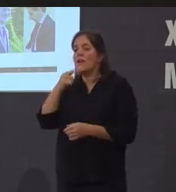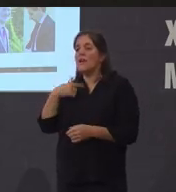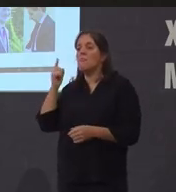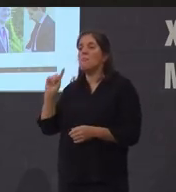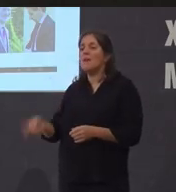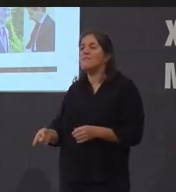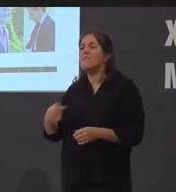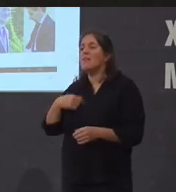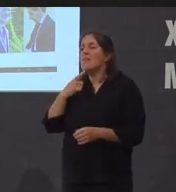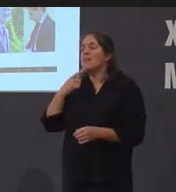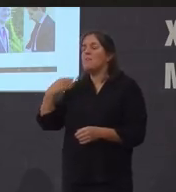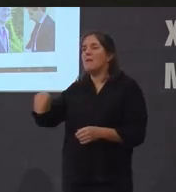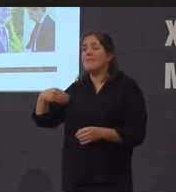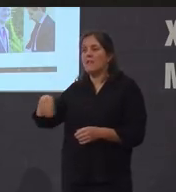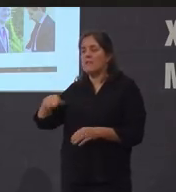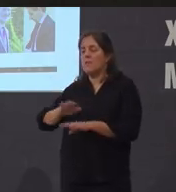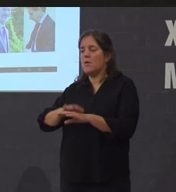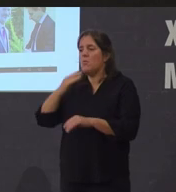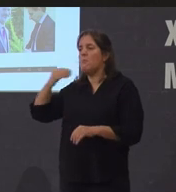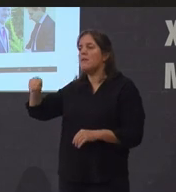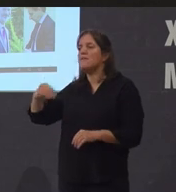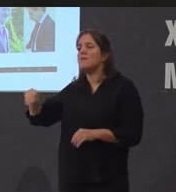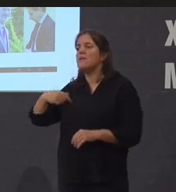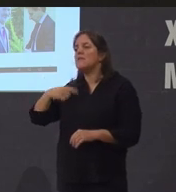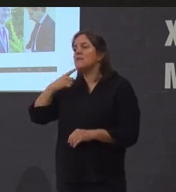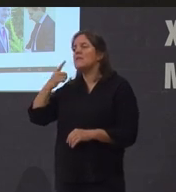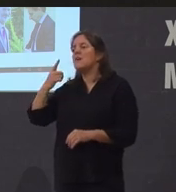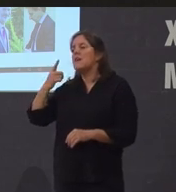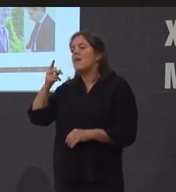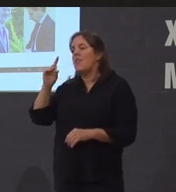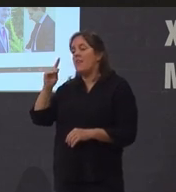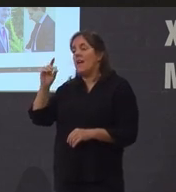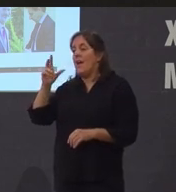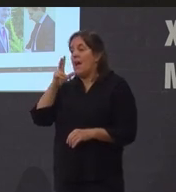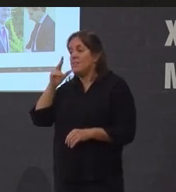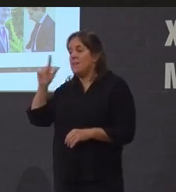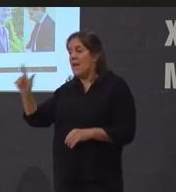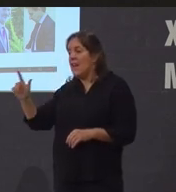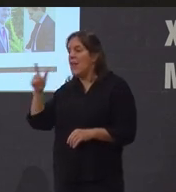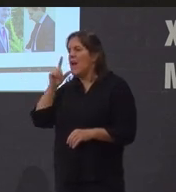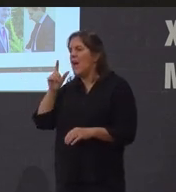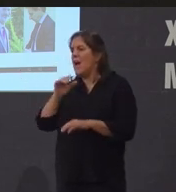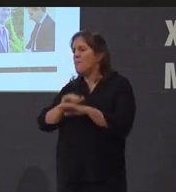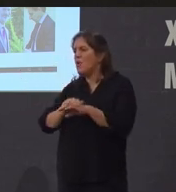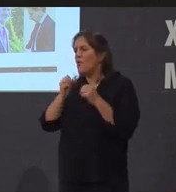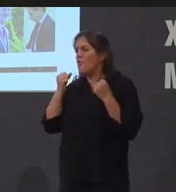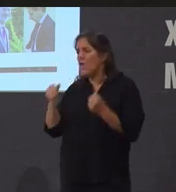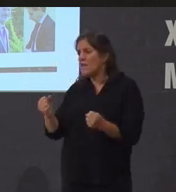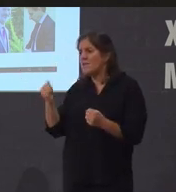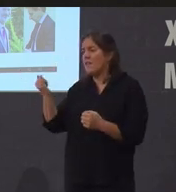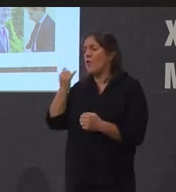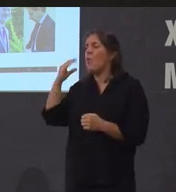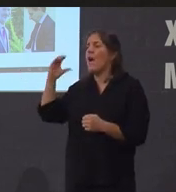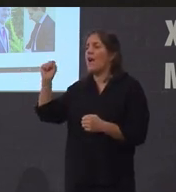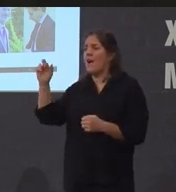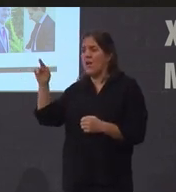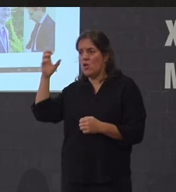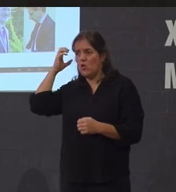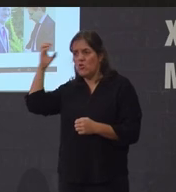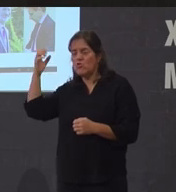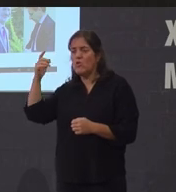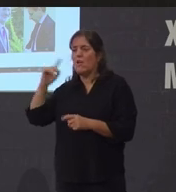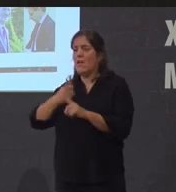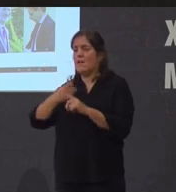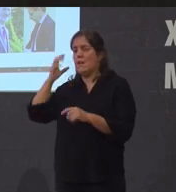OHL, íntimo amigo de Juan Carlos, a súa empresa das máis beneficiadas